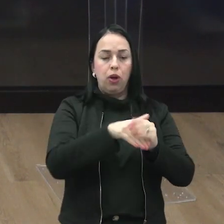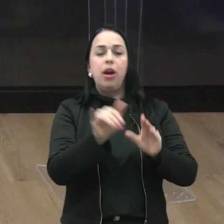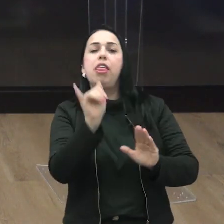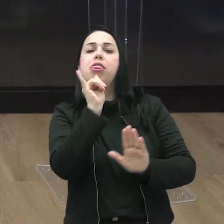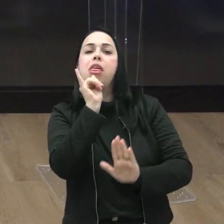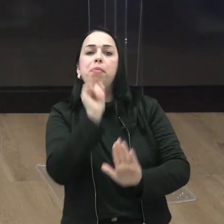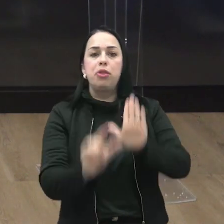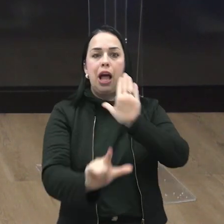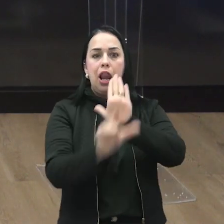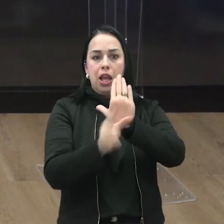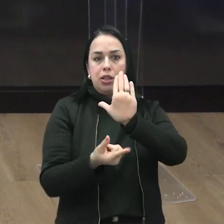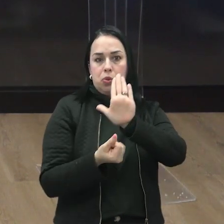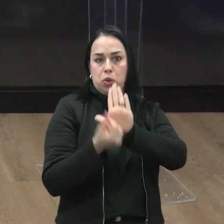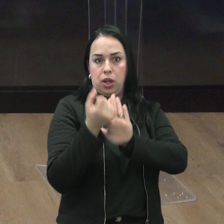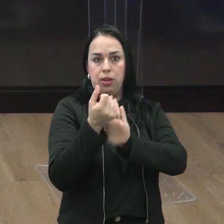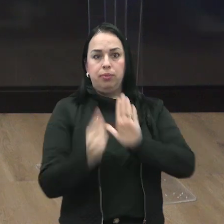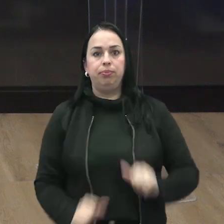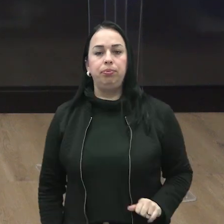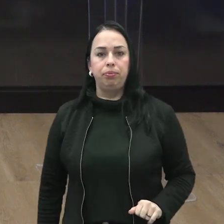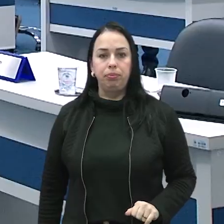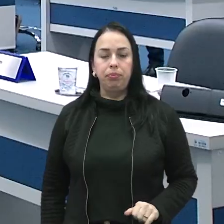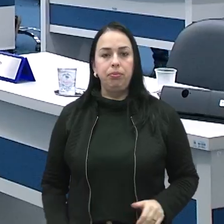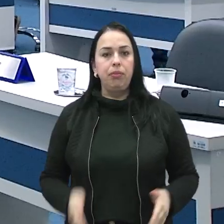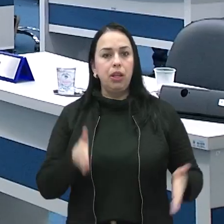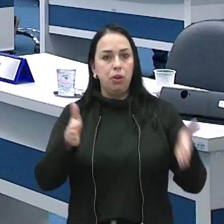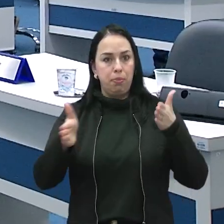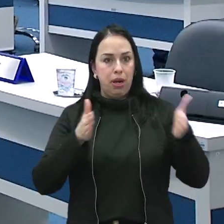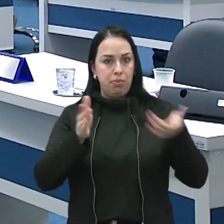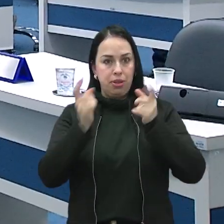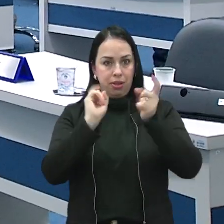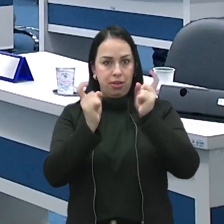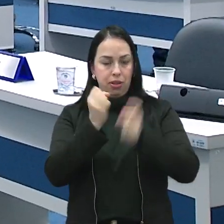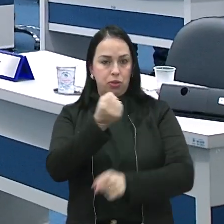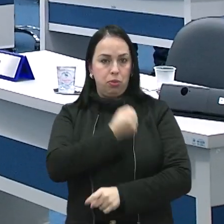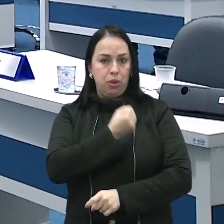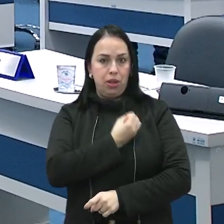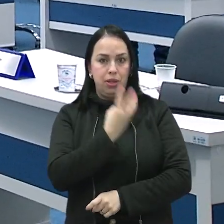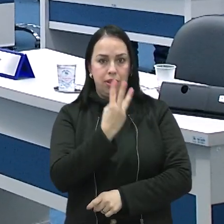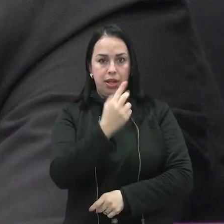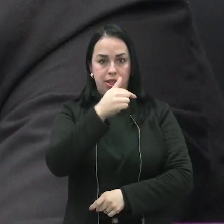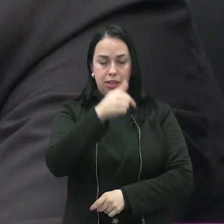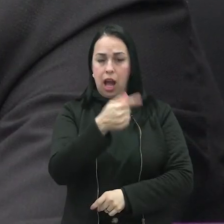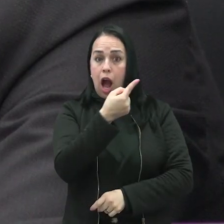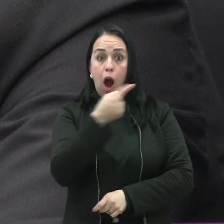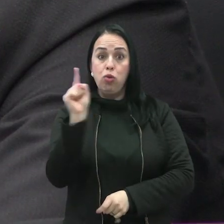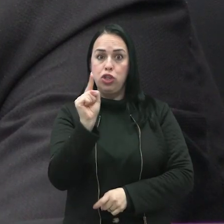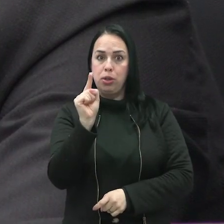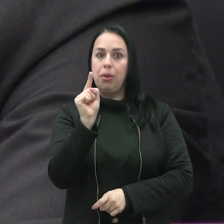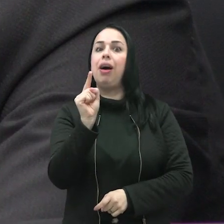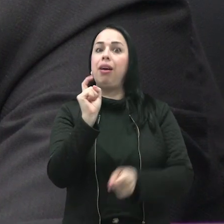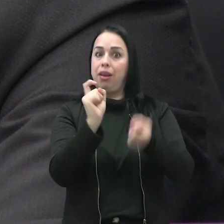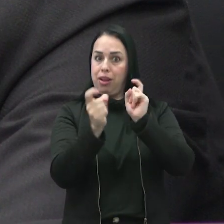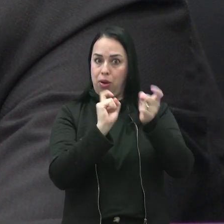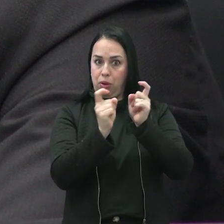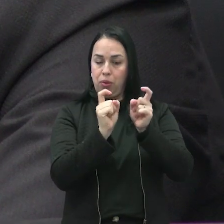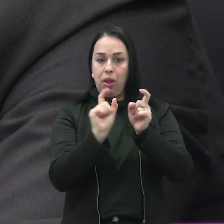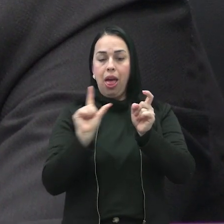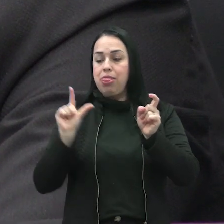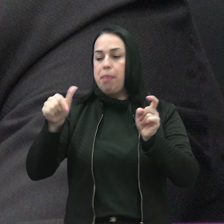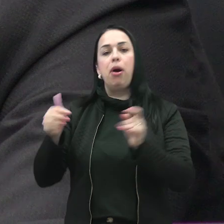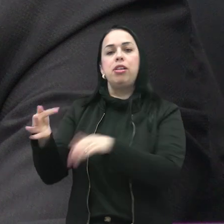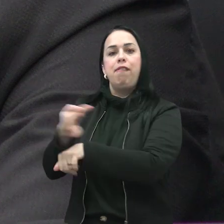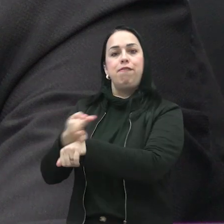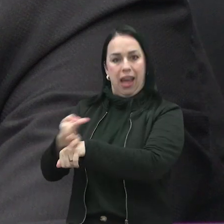o da Lei de Diretrizes Orçamentárias. Durante a 37ª sessão, a última sessão ordinária antes do